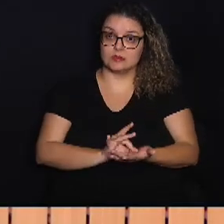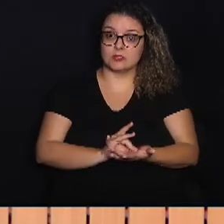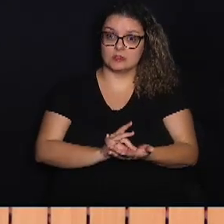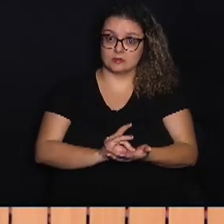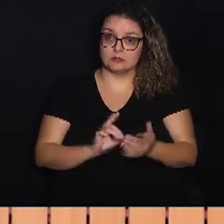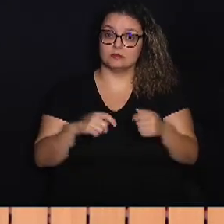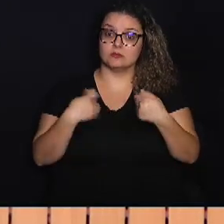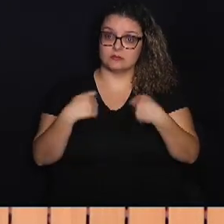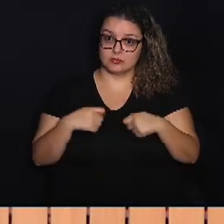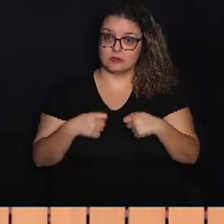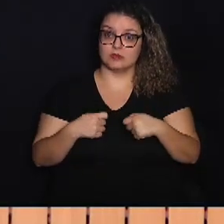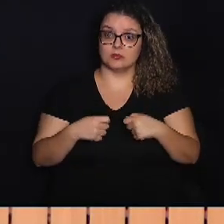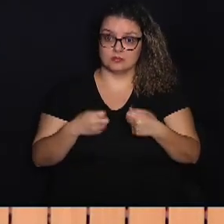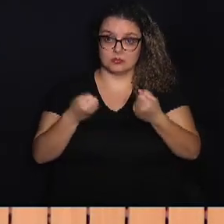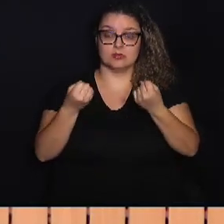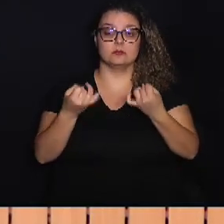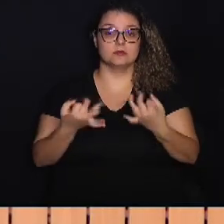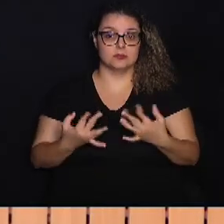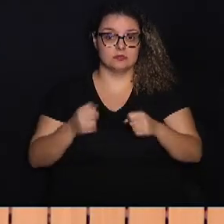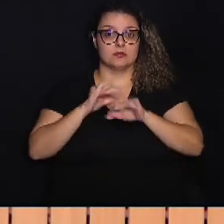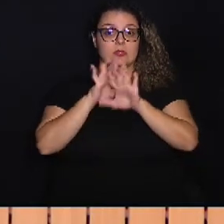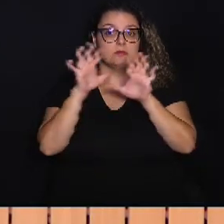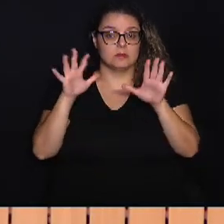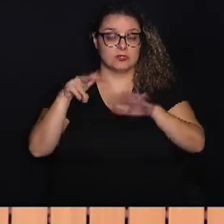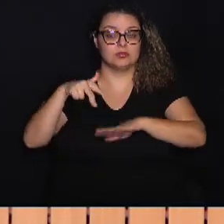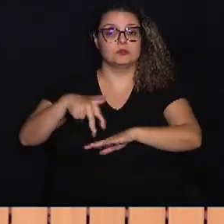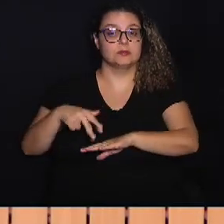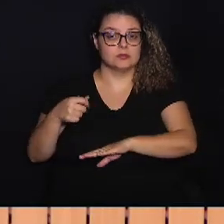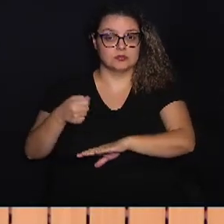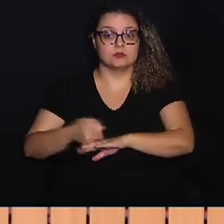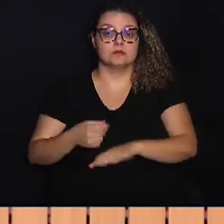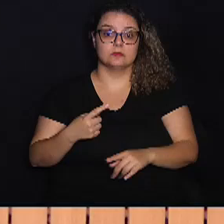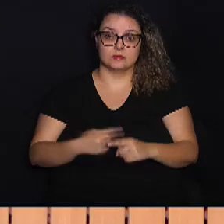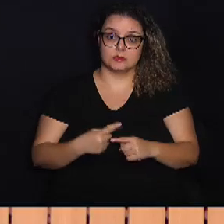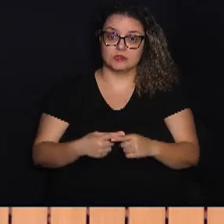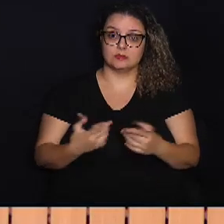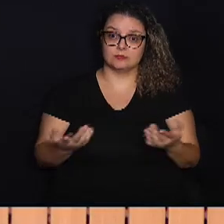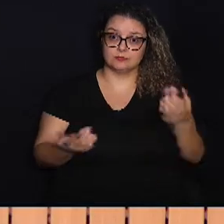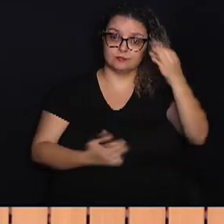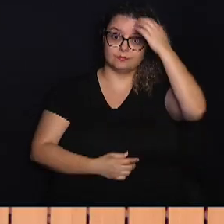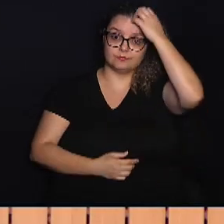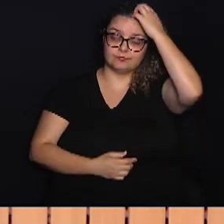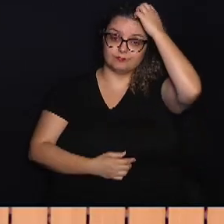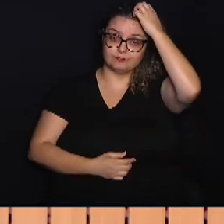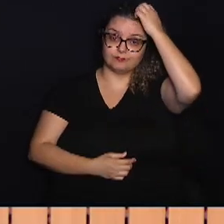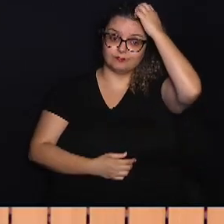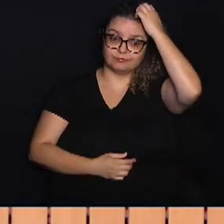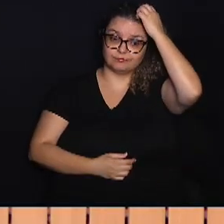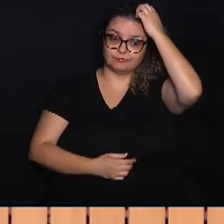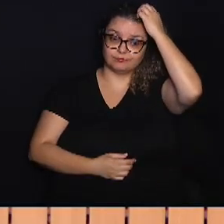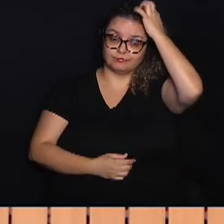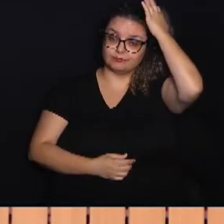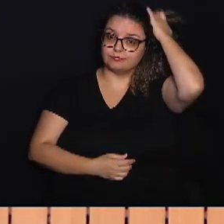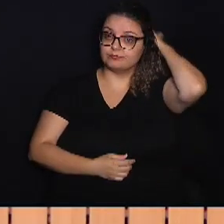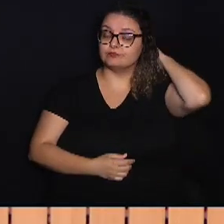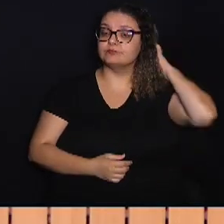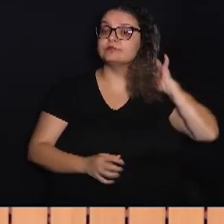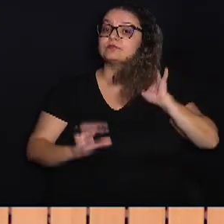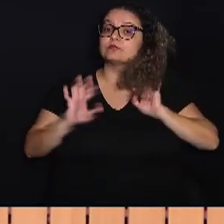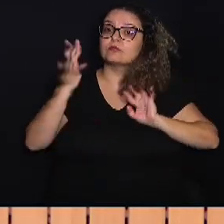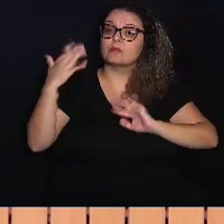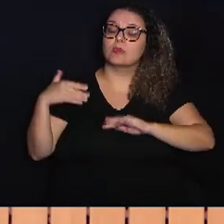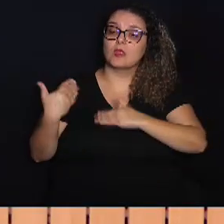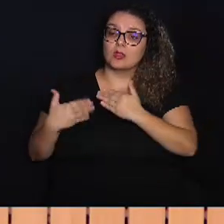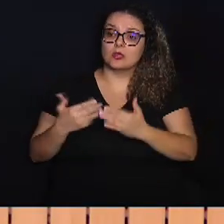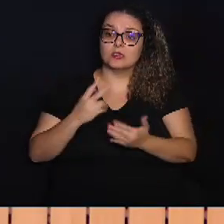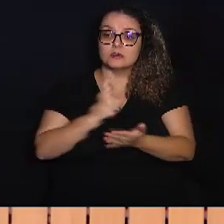gente precisa explicitar aqui na Tribuna porque eh é algo que vem ocorrendo com